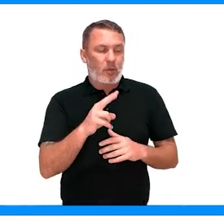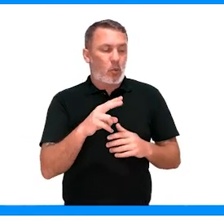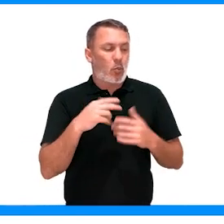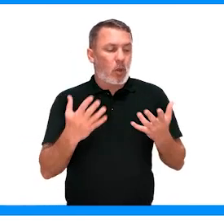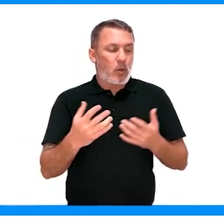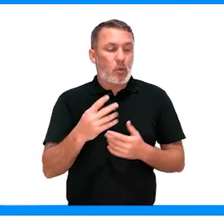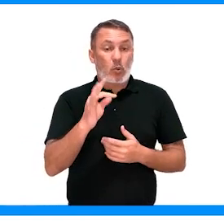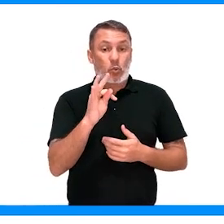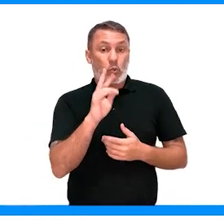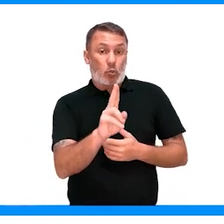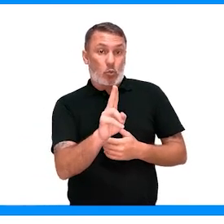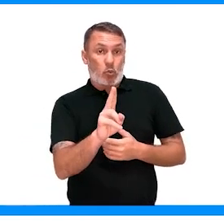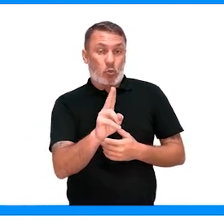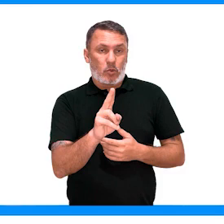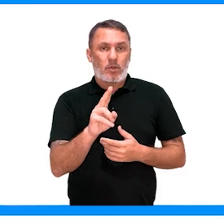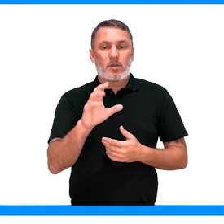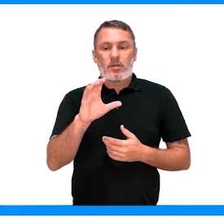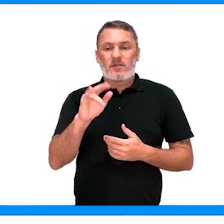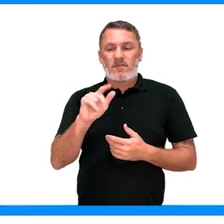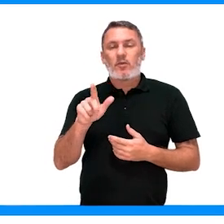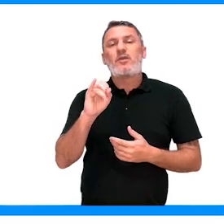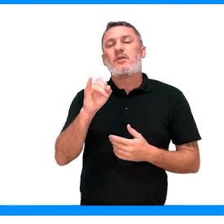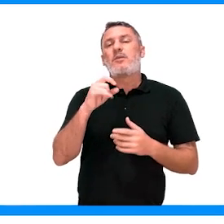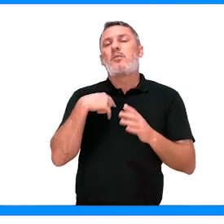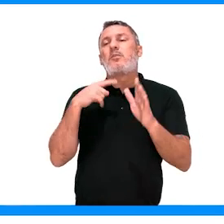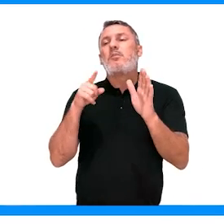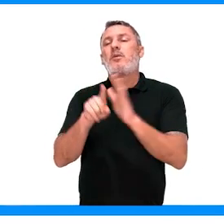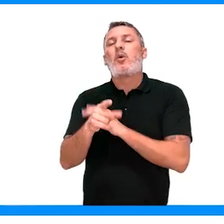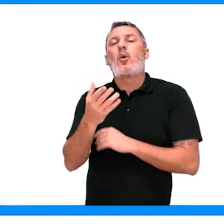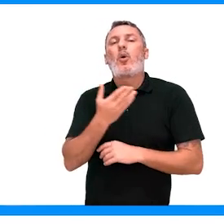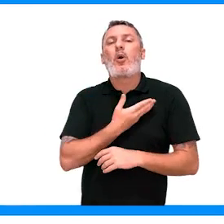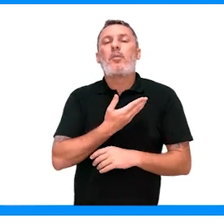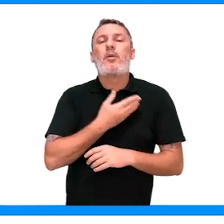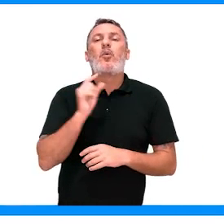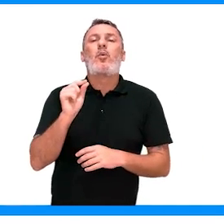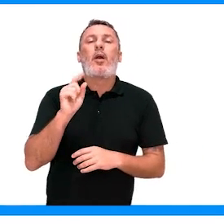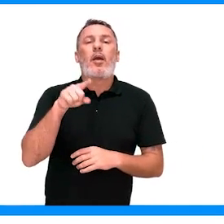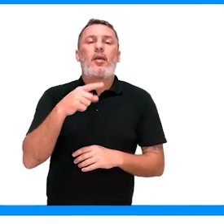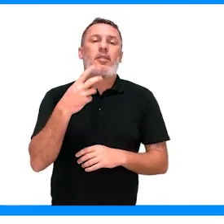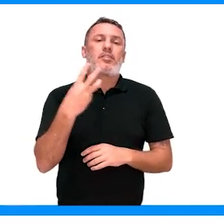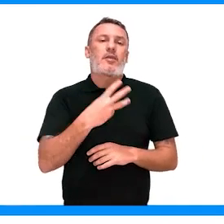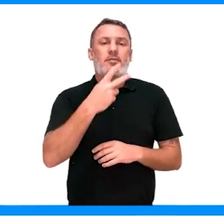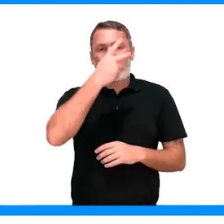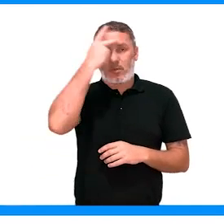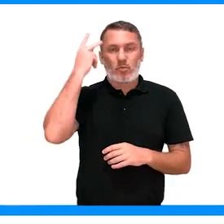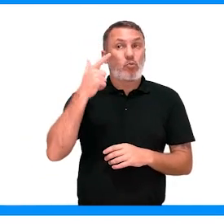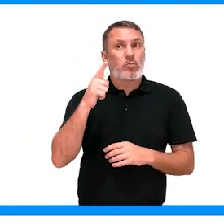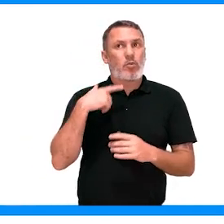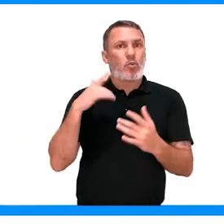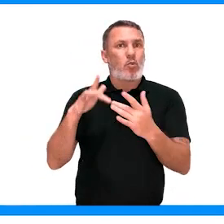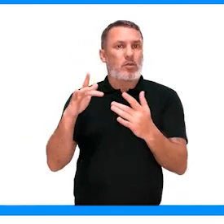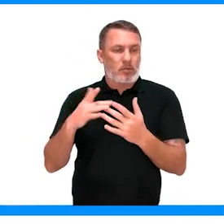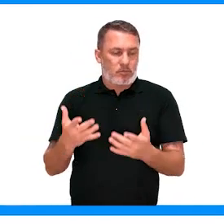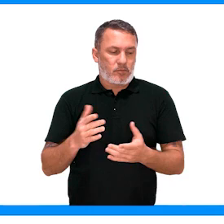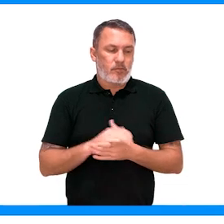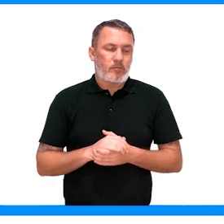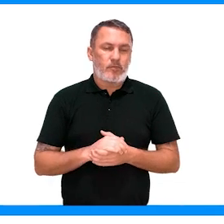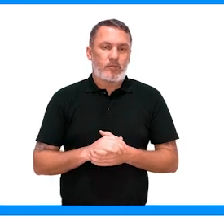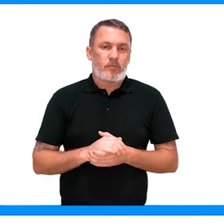seu estado civil e eu estivesse falando com um amigo, estaria perguntando de uma terceira pessoa e não da pessoa com quem eu estou